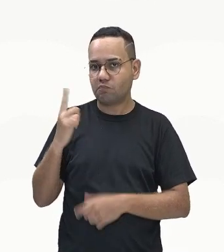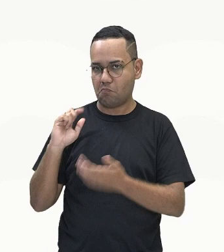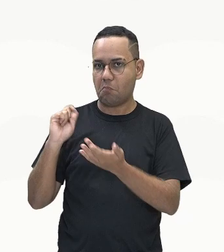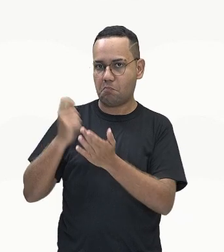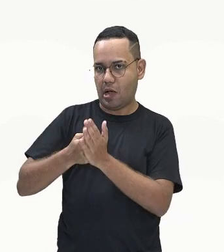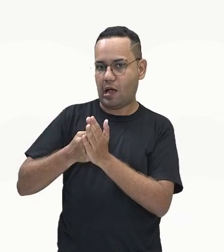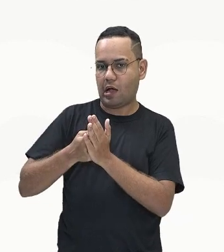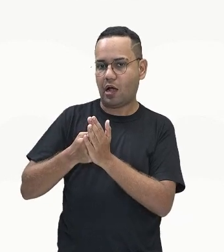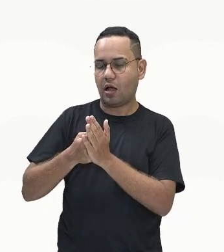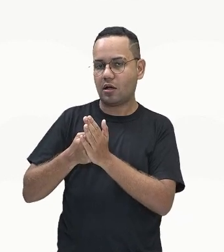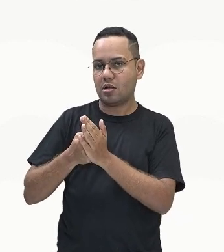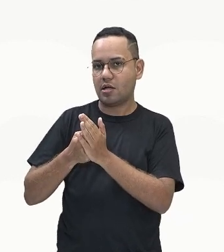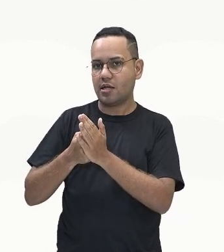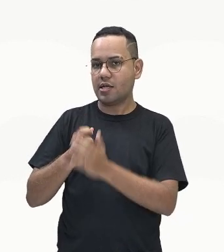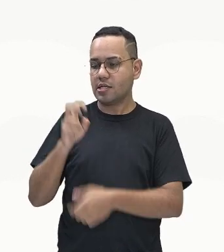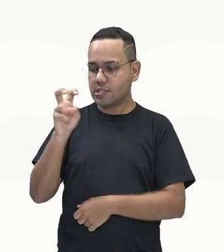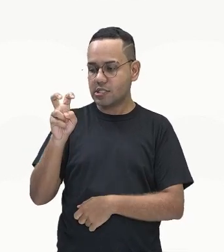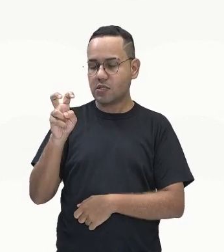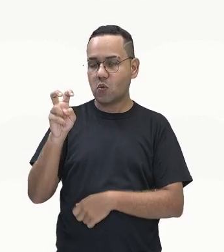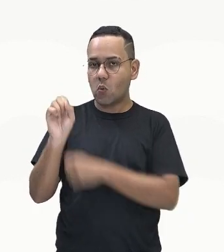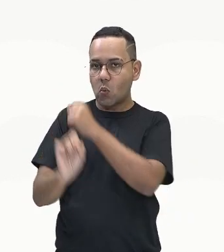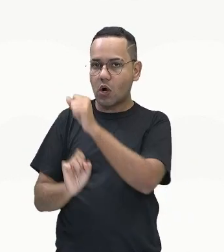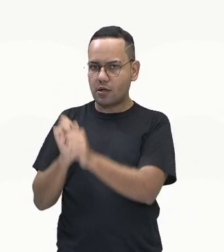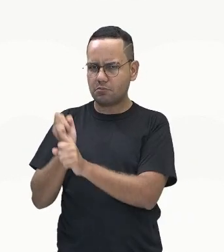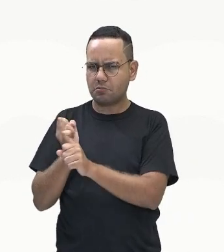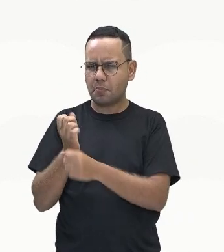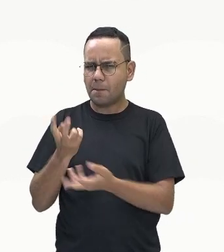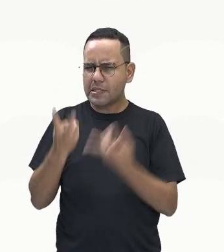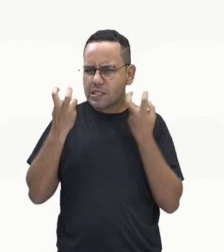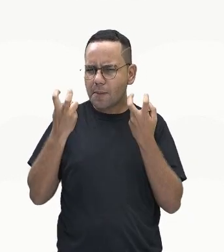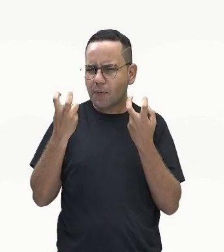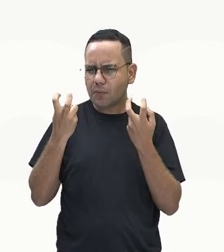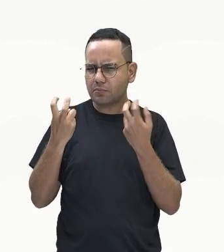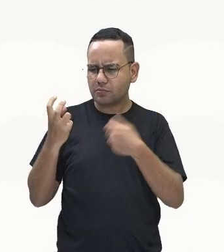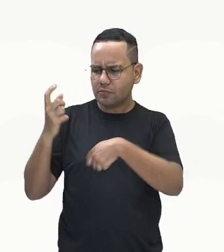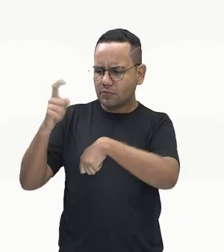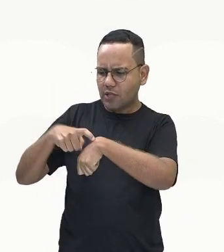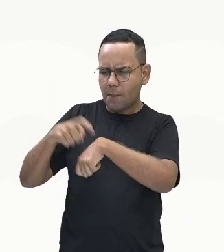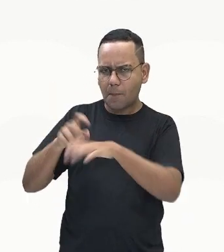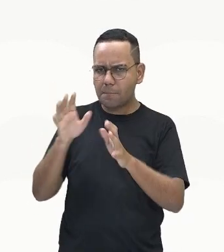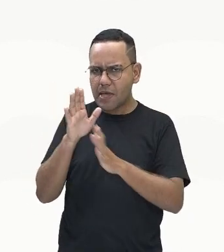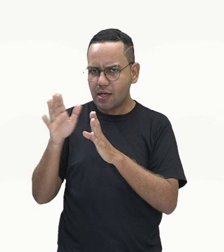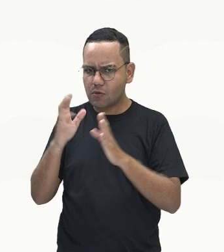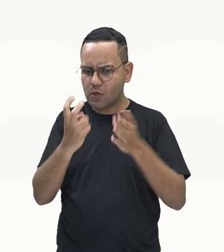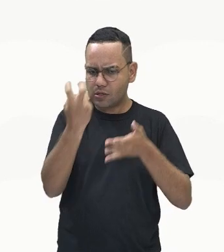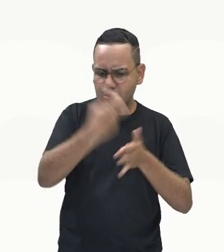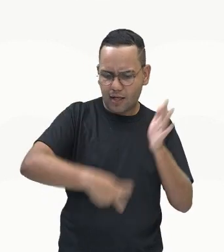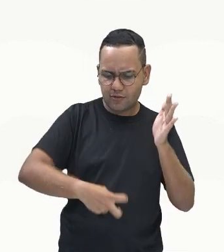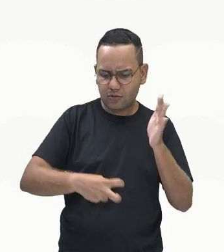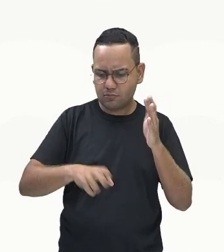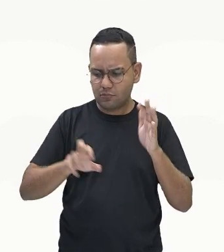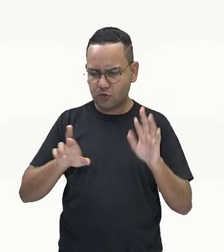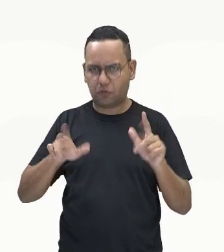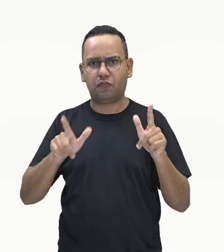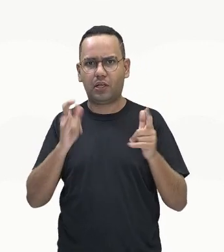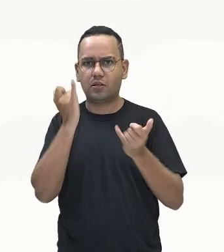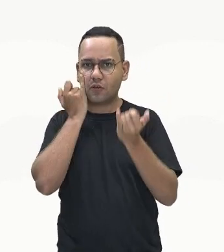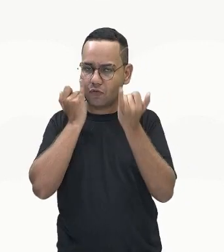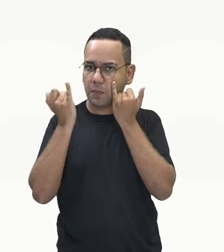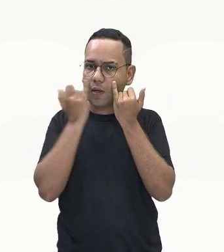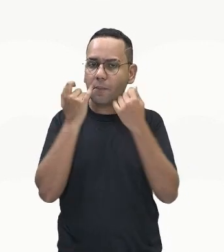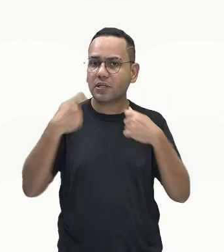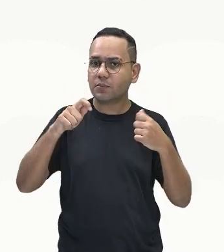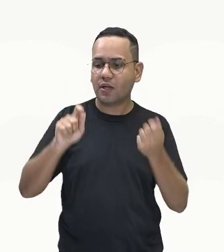minha taxa não estão na mesma unidade, tá bom? Então, já sabemos que já tem que fazer aí já uma